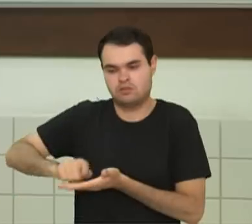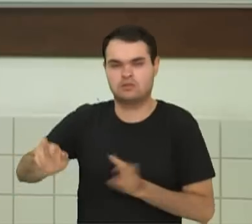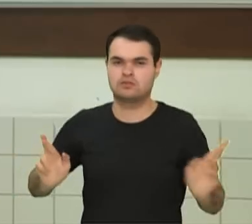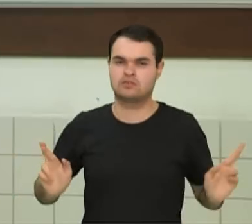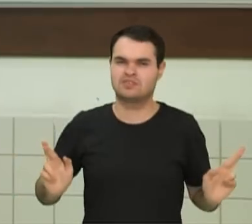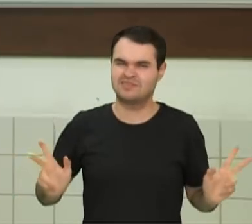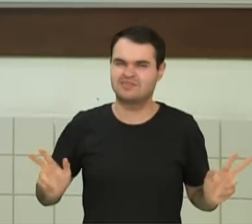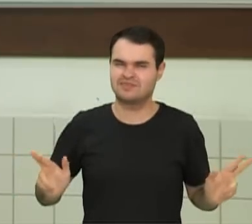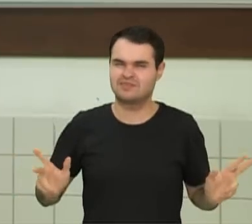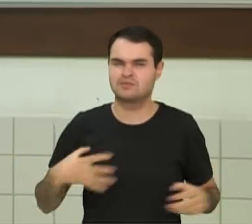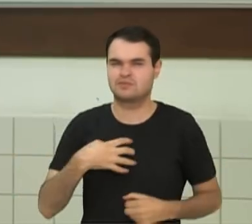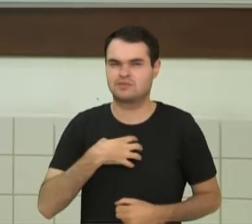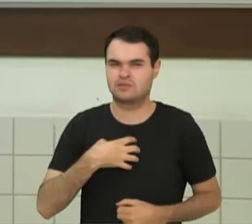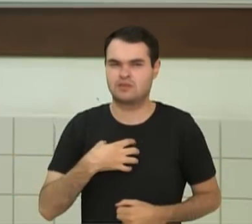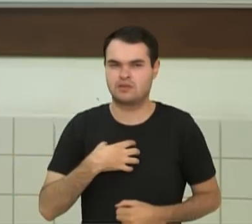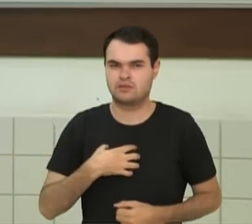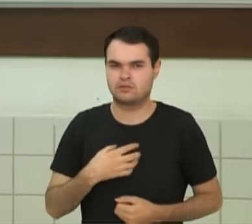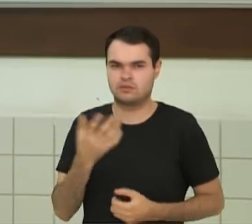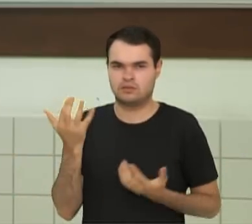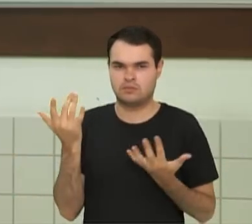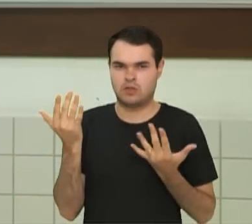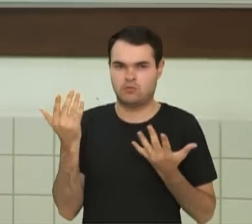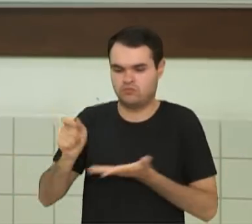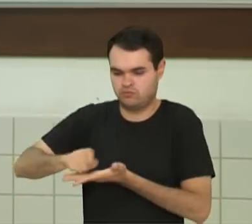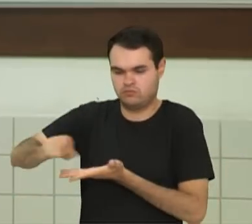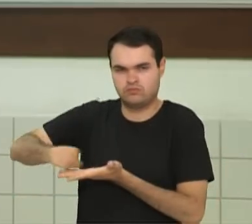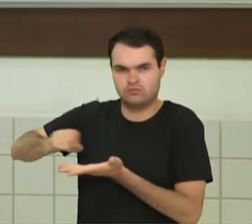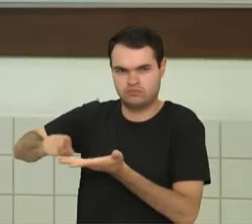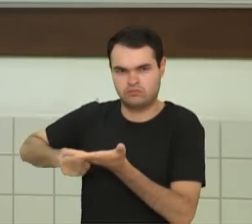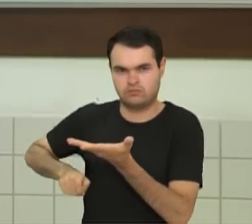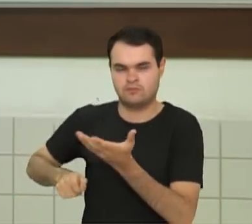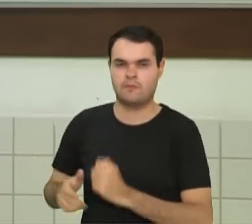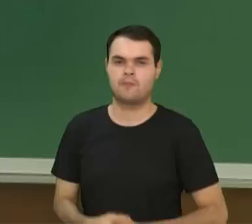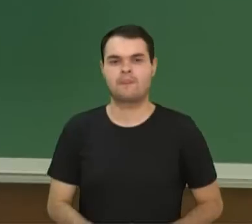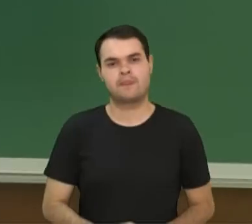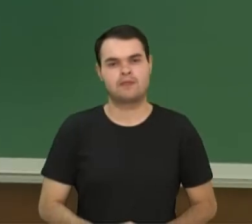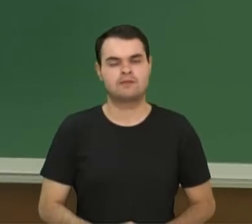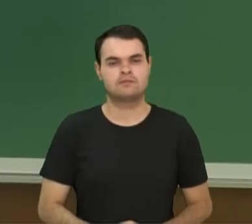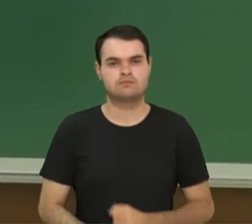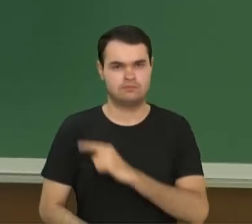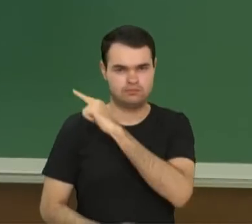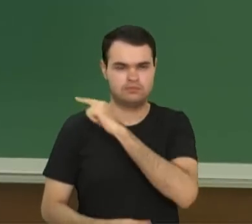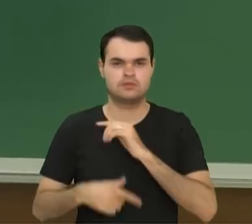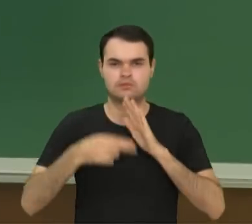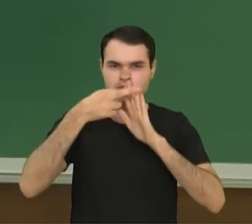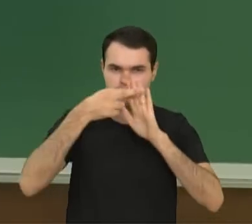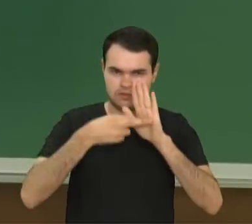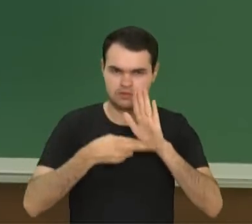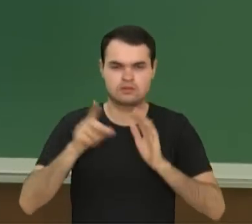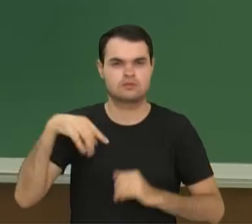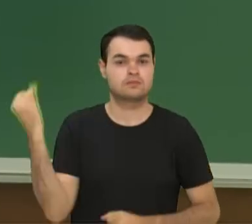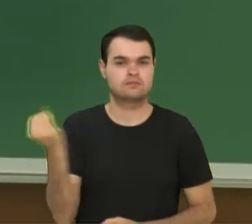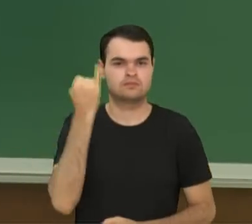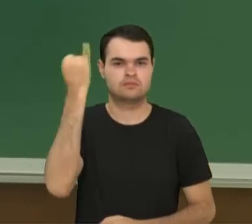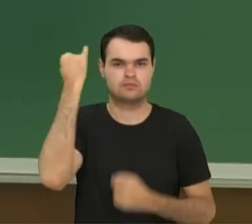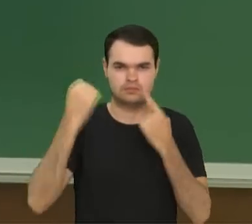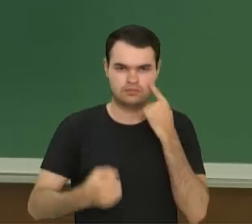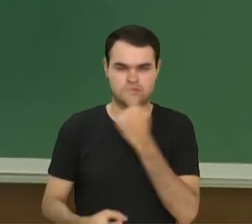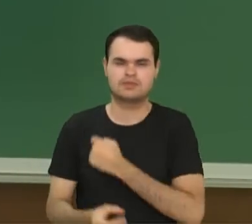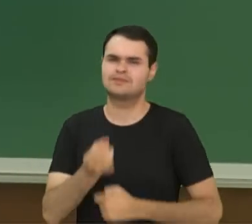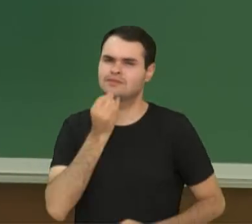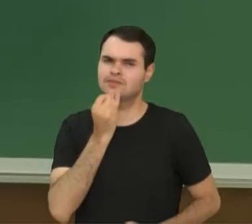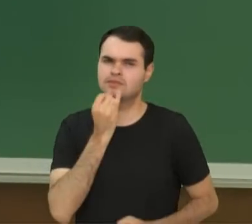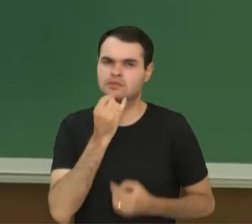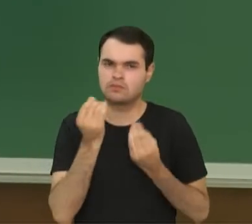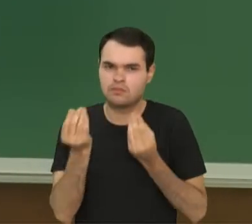é diferente do que a gente escreve manuscrito, né? Então, aqui nós temos essa propriedade que é extremamente importante. Então, um